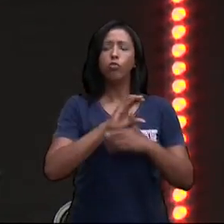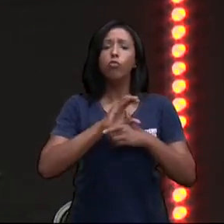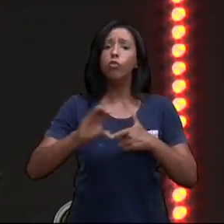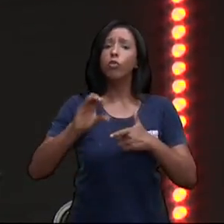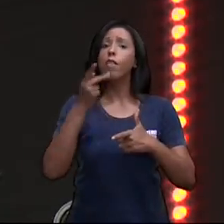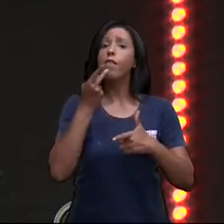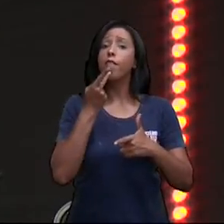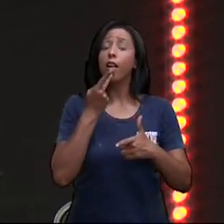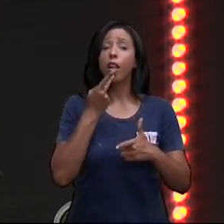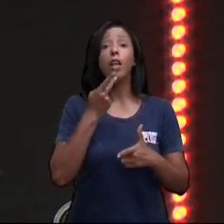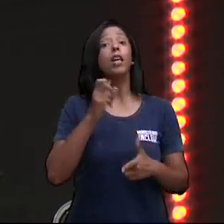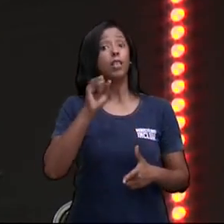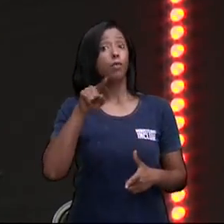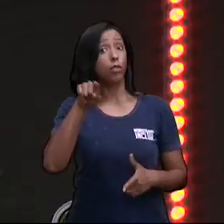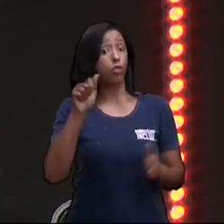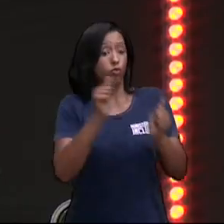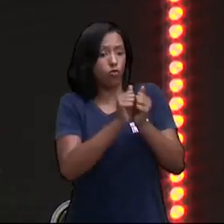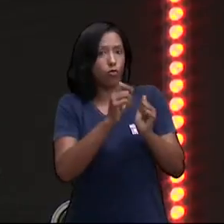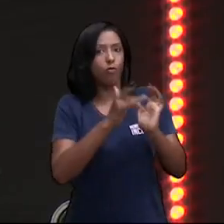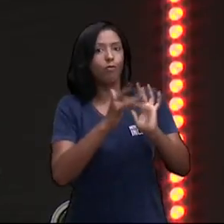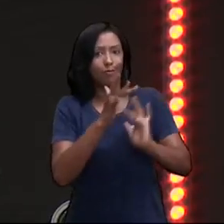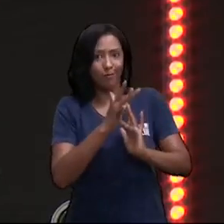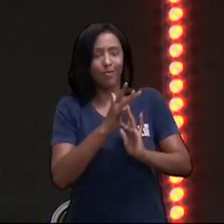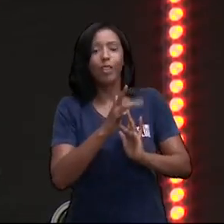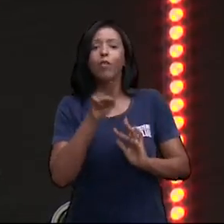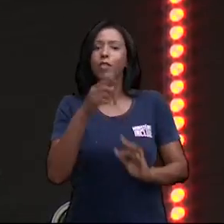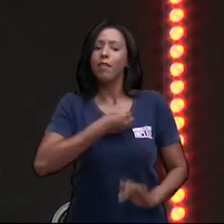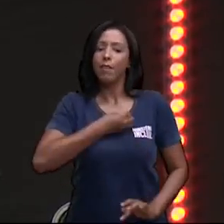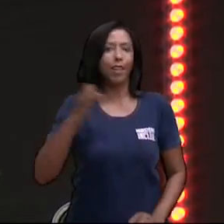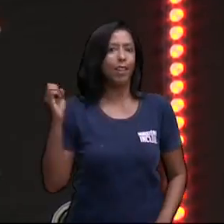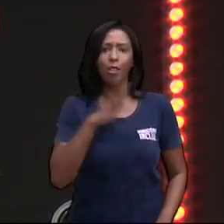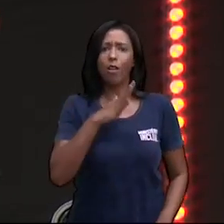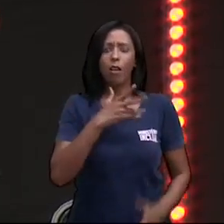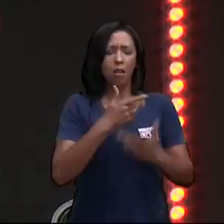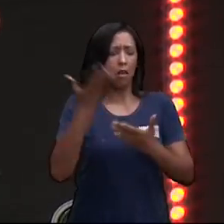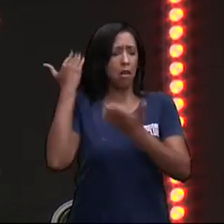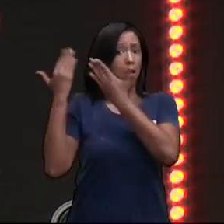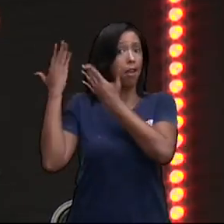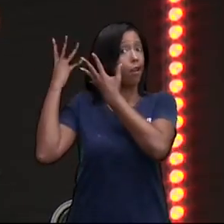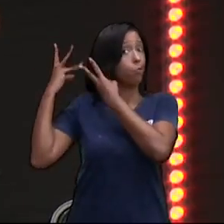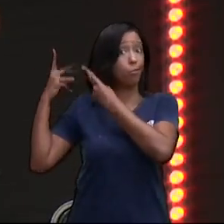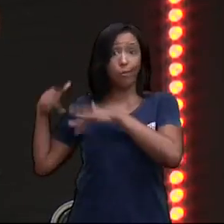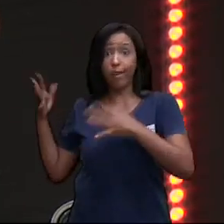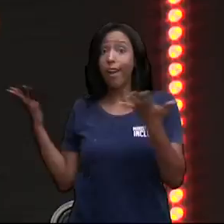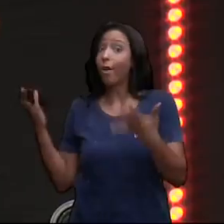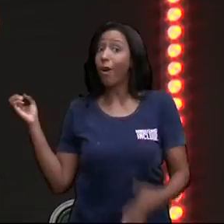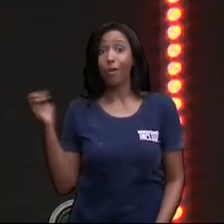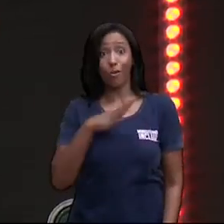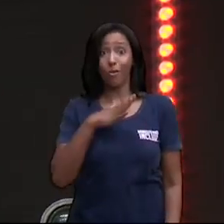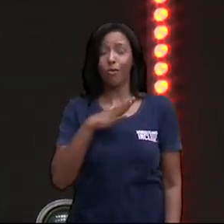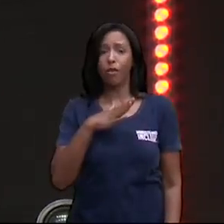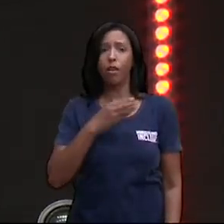em Cristo e nova criatura as coisas velhas já passaram Eis que surgiram coisas novas É